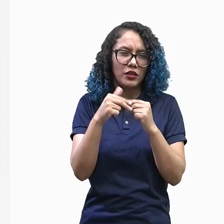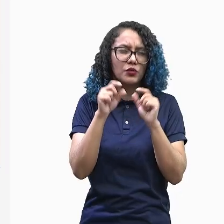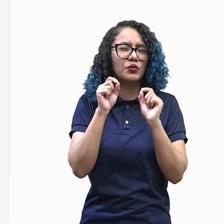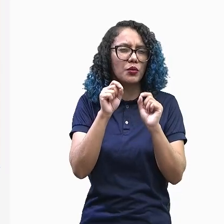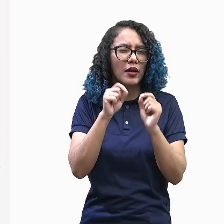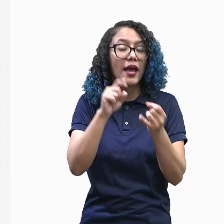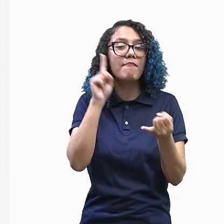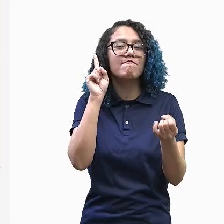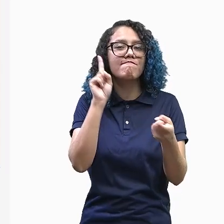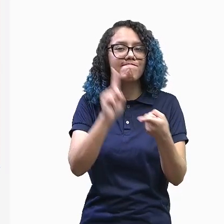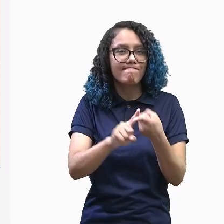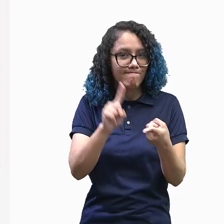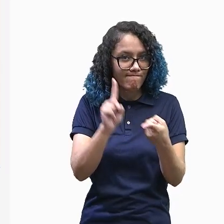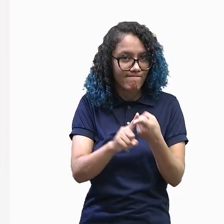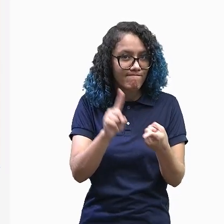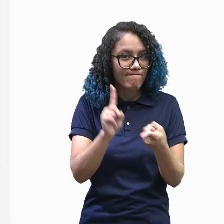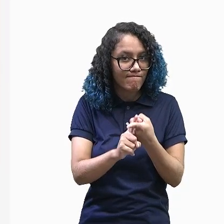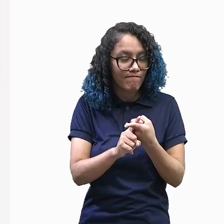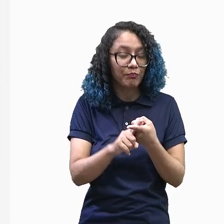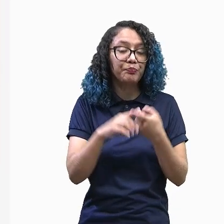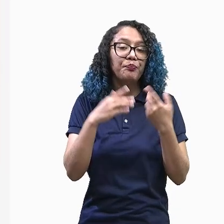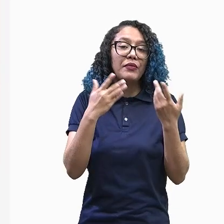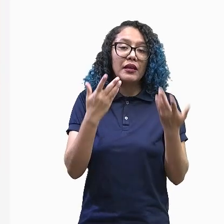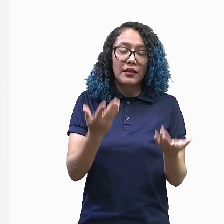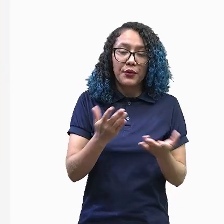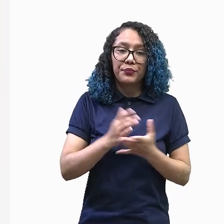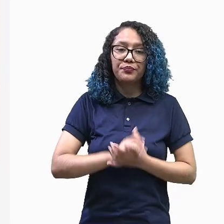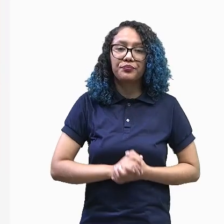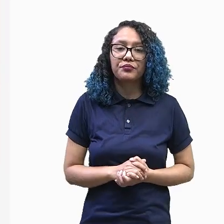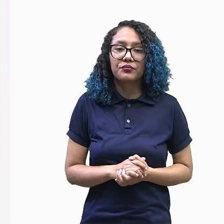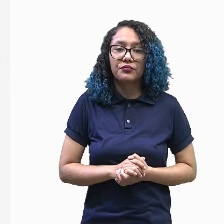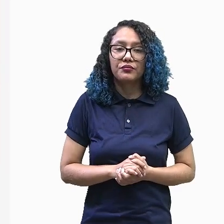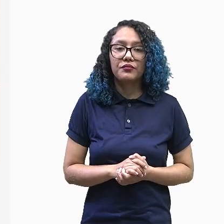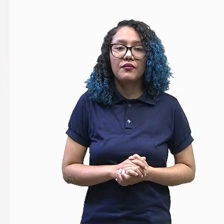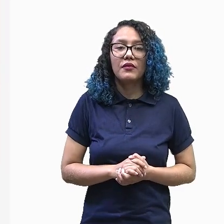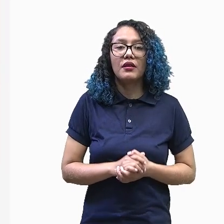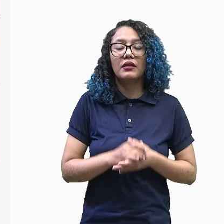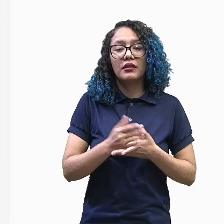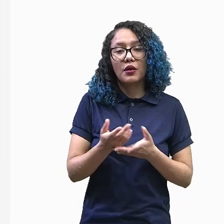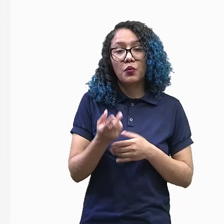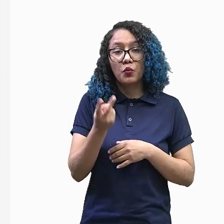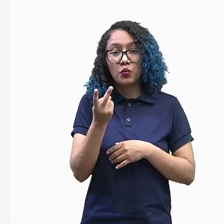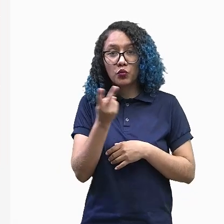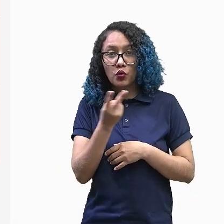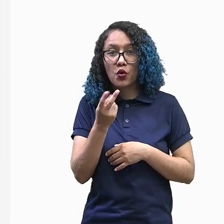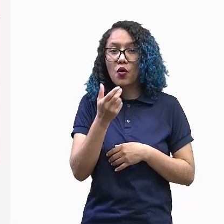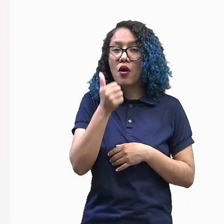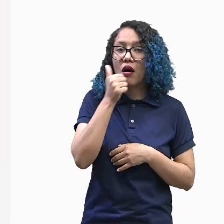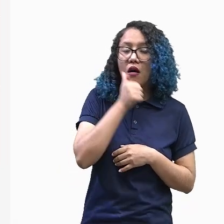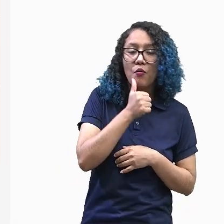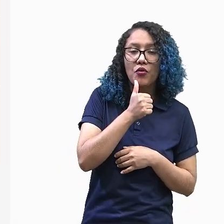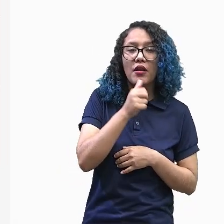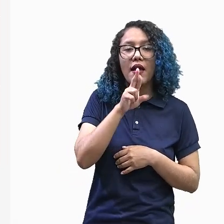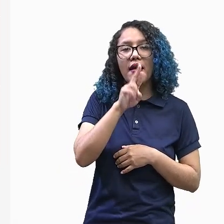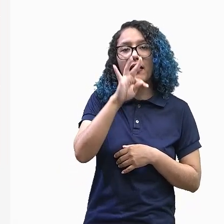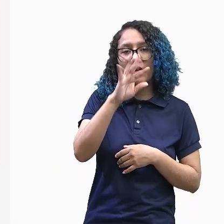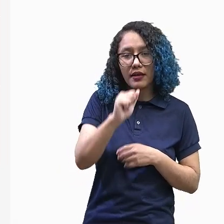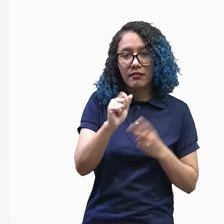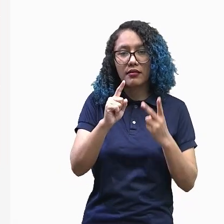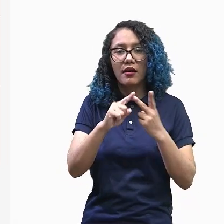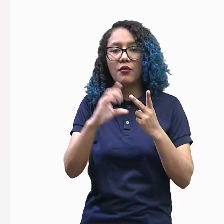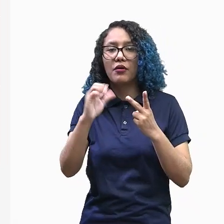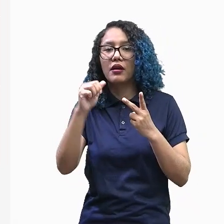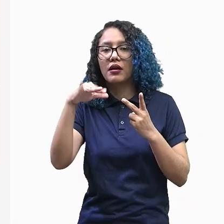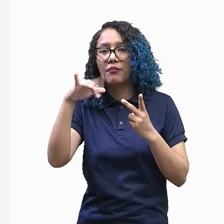né? Então, o enredo da história, a Rita e o Camilo são amantes, o Camilo recebe uma